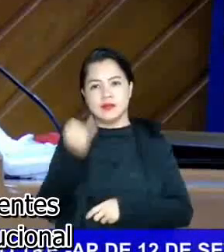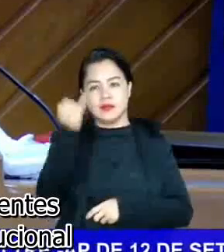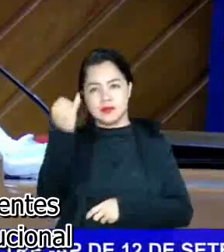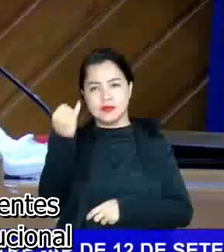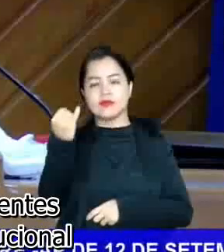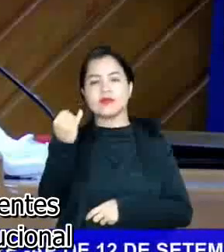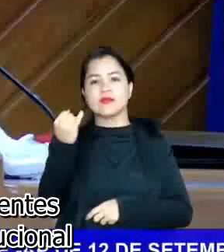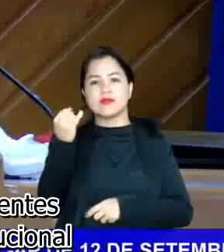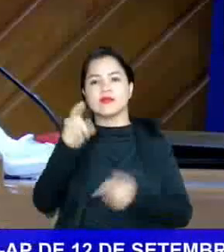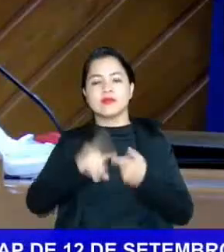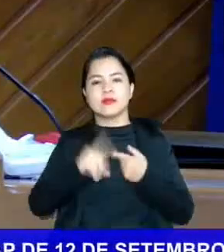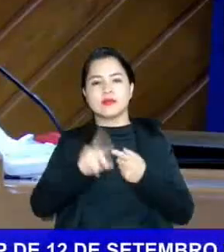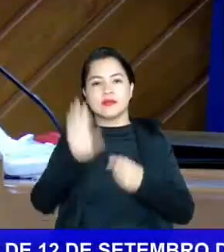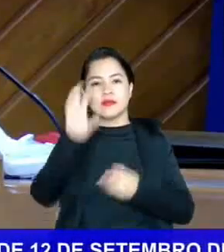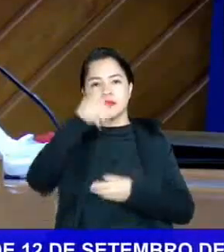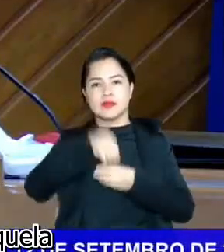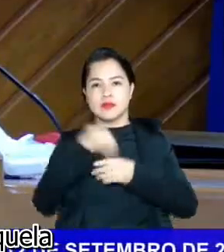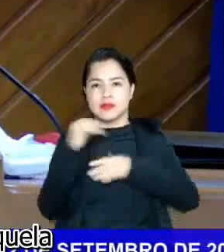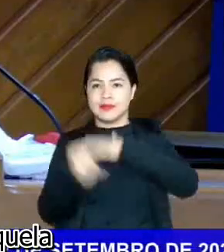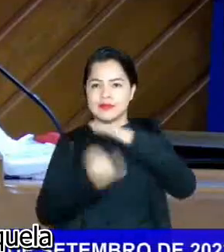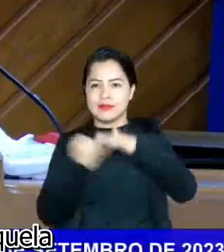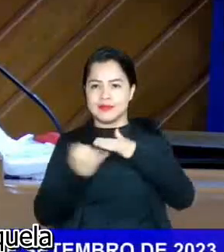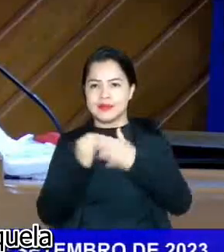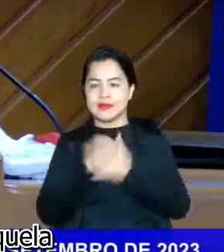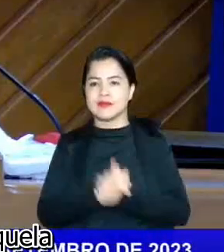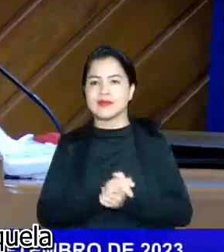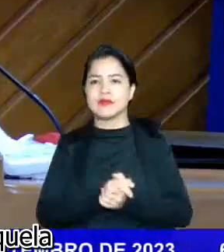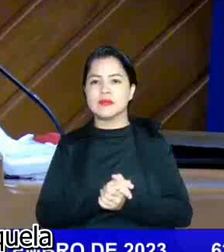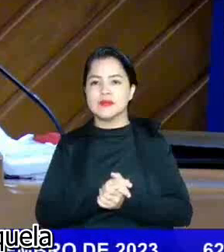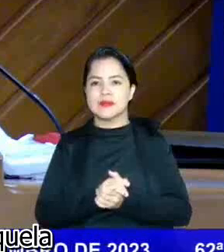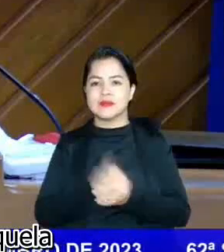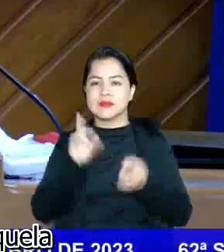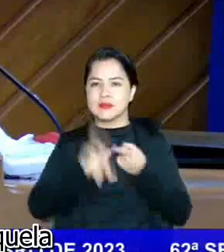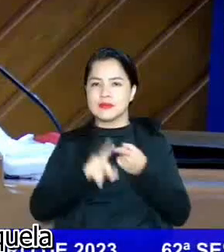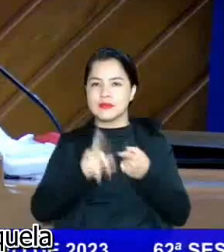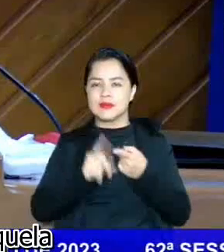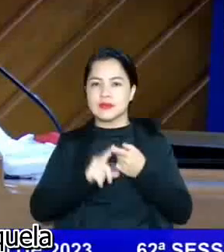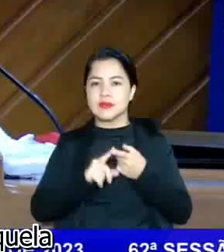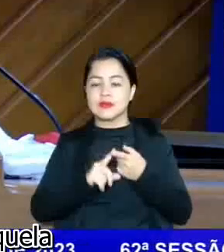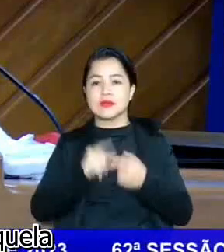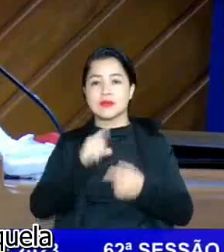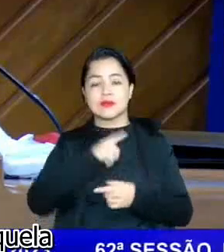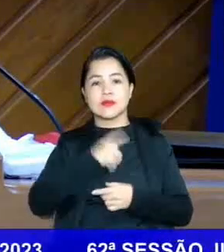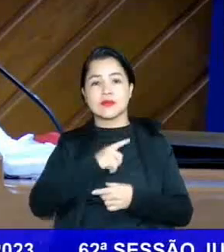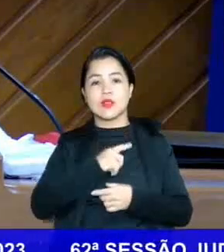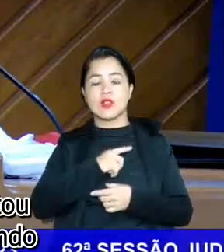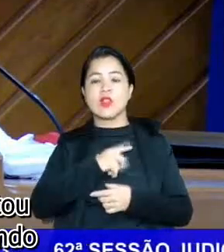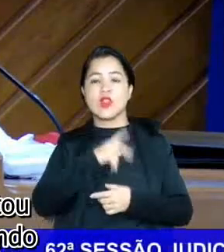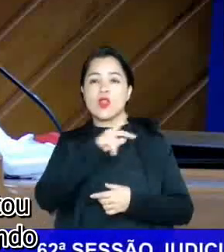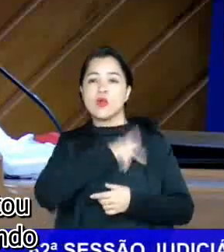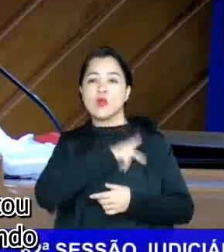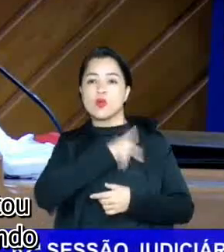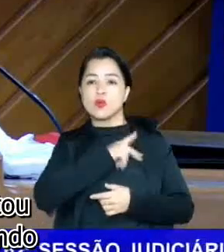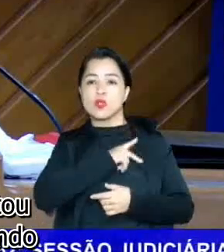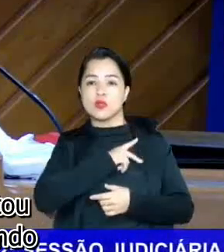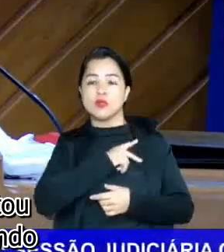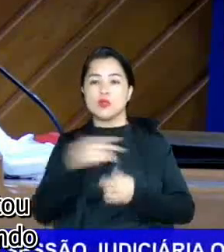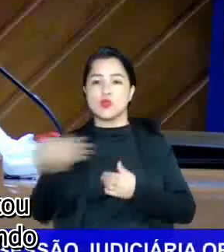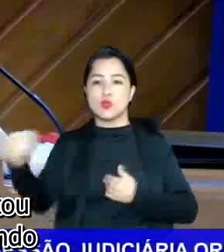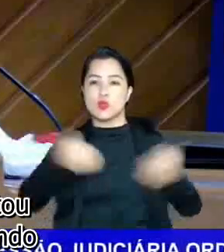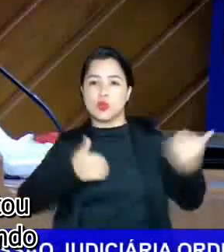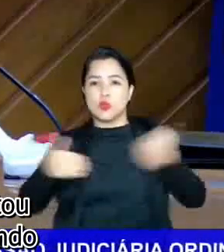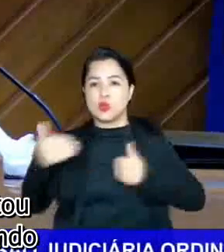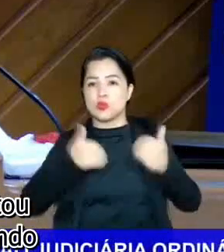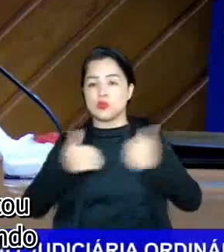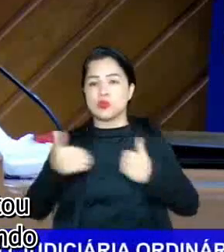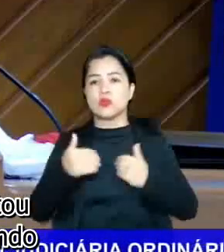e interinstitucional, e também fazer uma audiência pública com aquela comunidade, porque para o